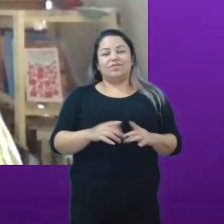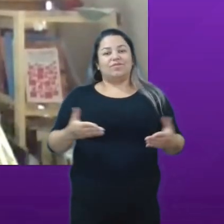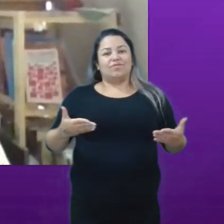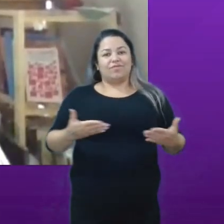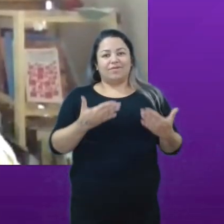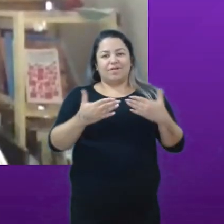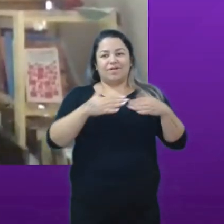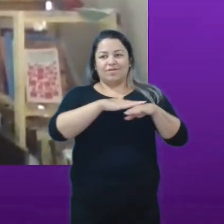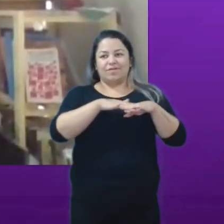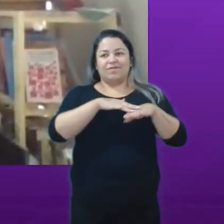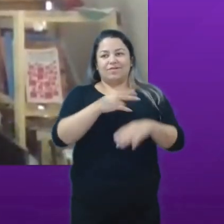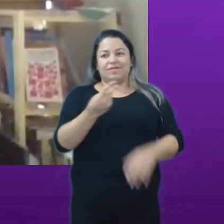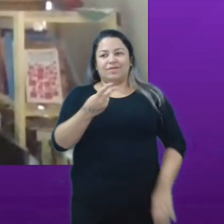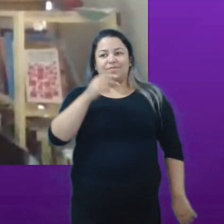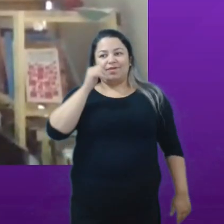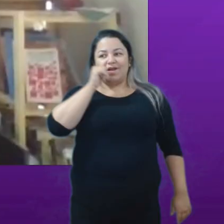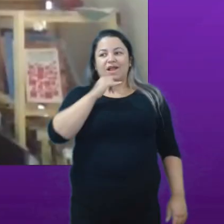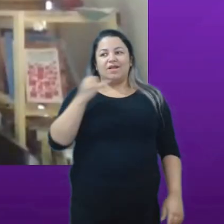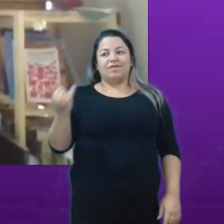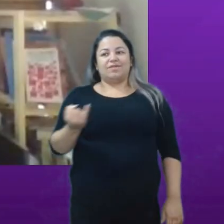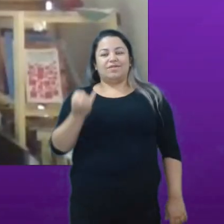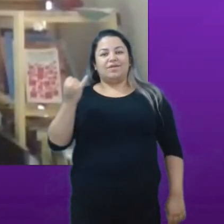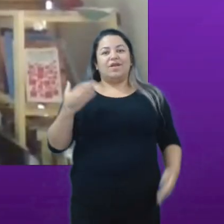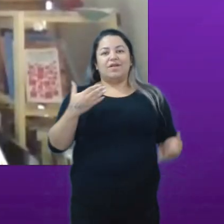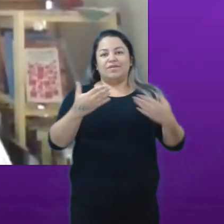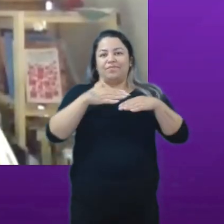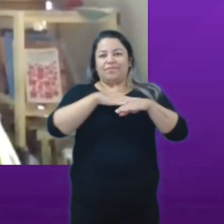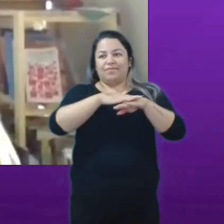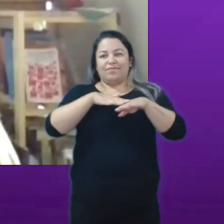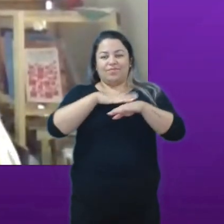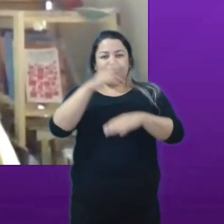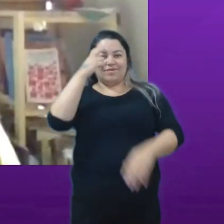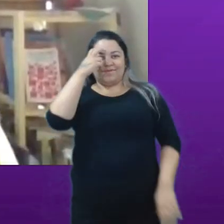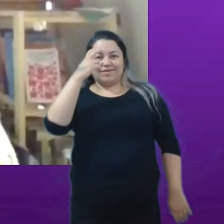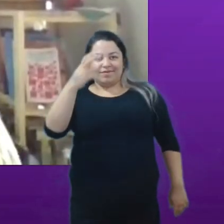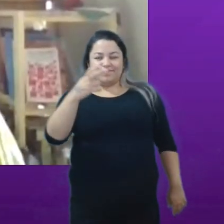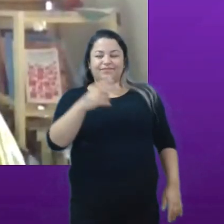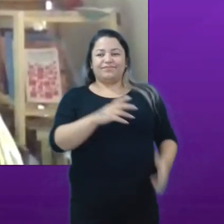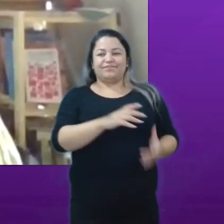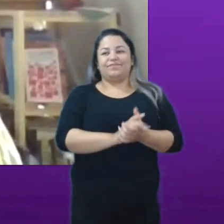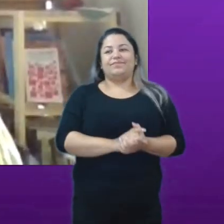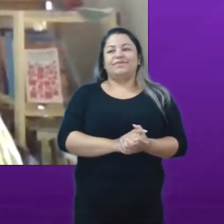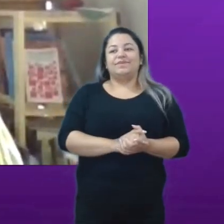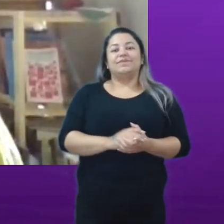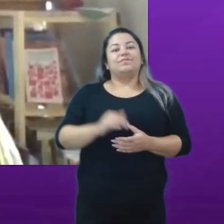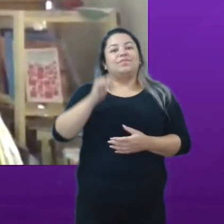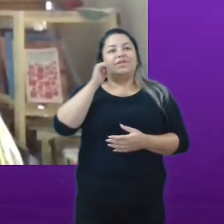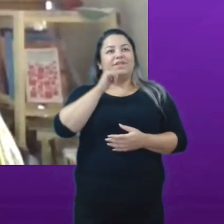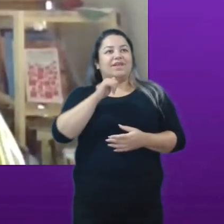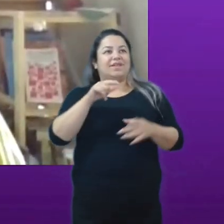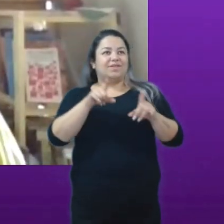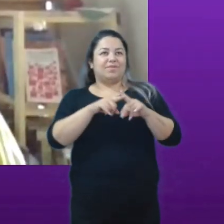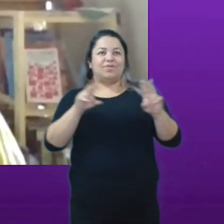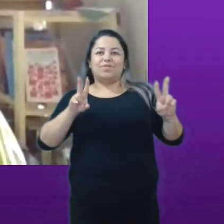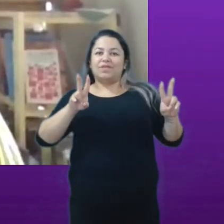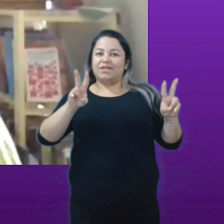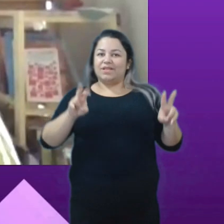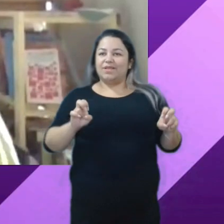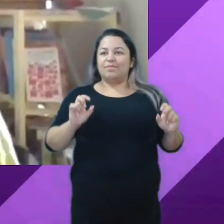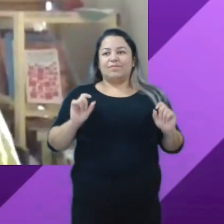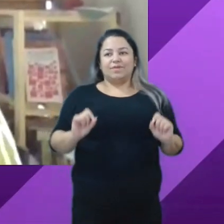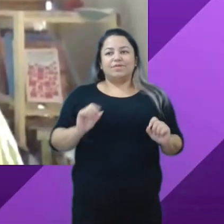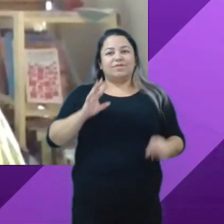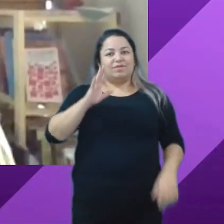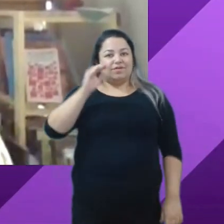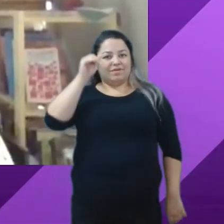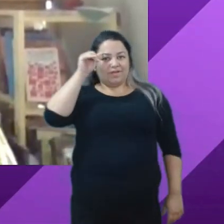muito importantes para discutir feminismo e cultura digital, mulheres em rede. São mulheres engajadas no tema, a Evelyn